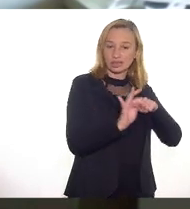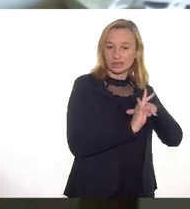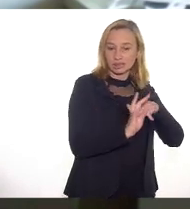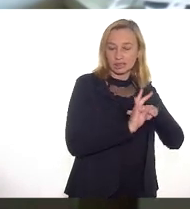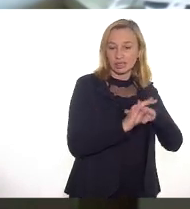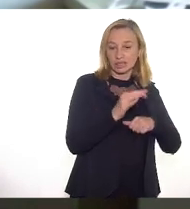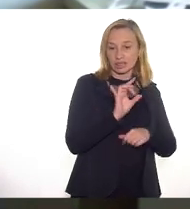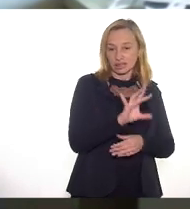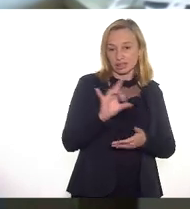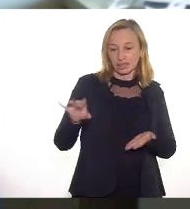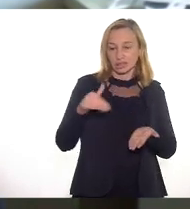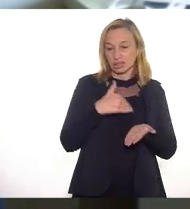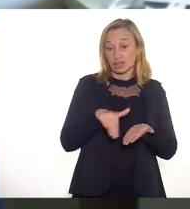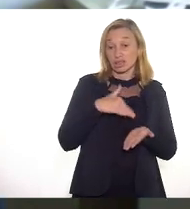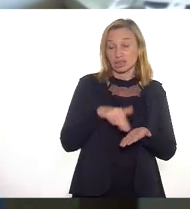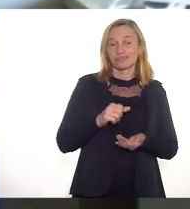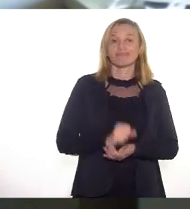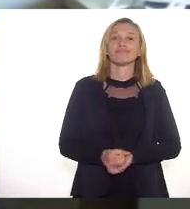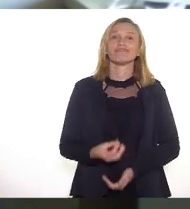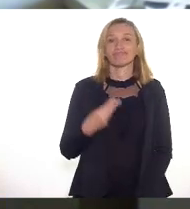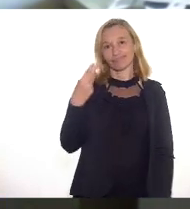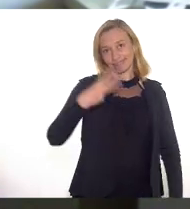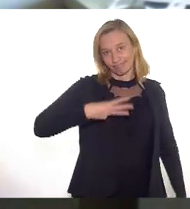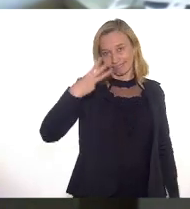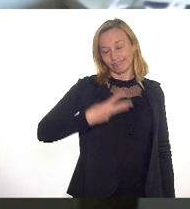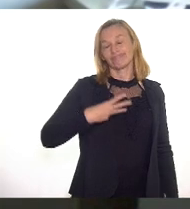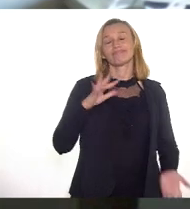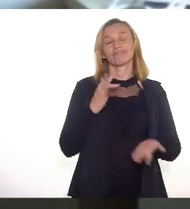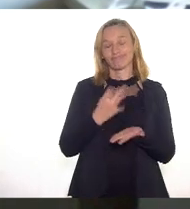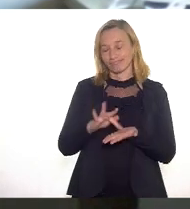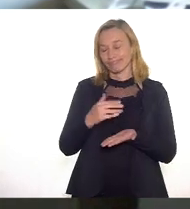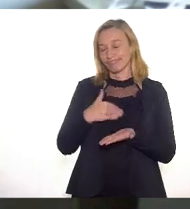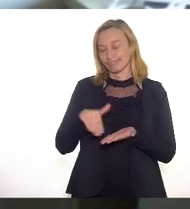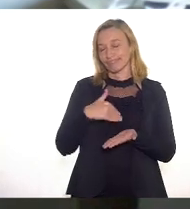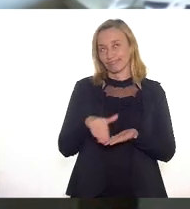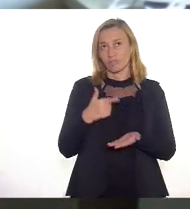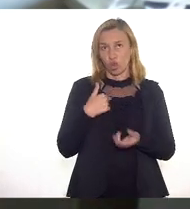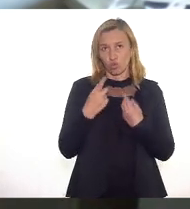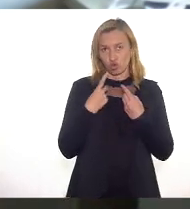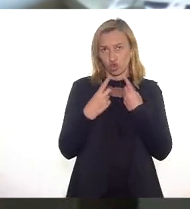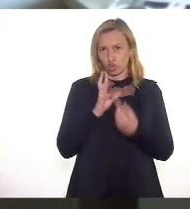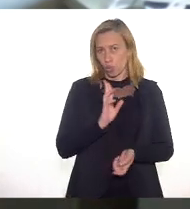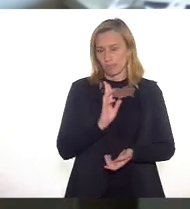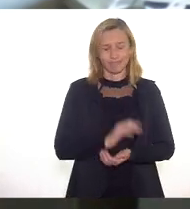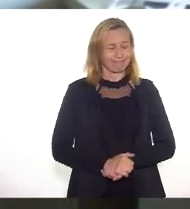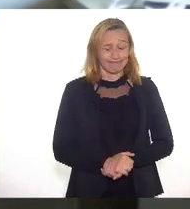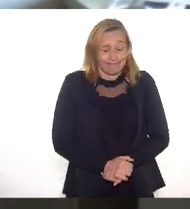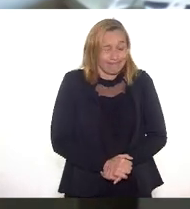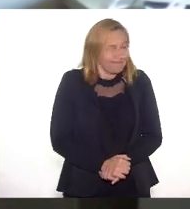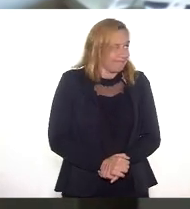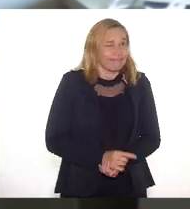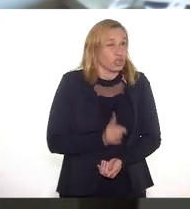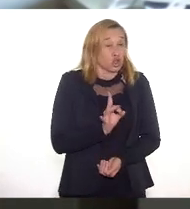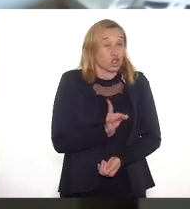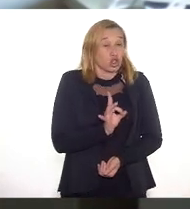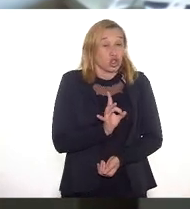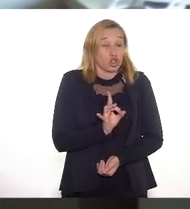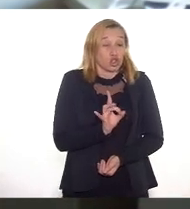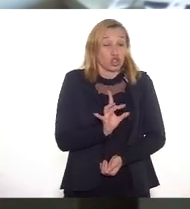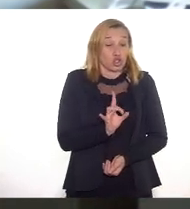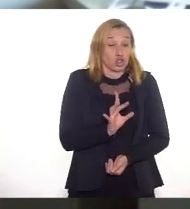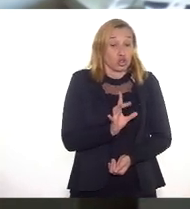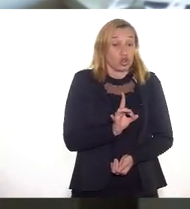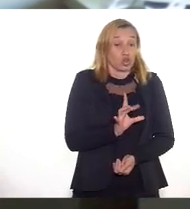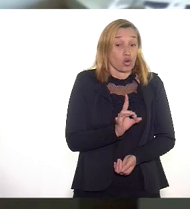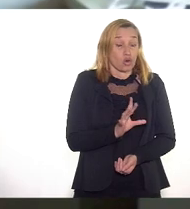secretário, para o terceiro secretário. Não estou discutindo nomes, eu estou discutindo quebra